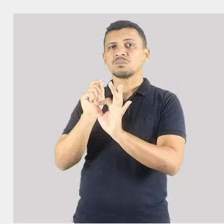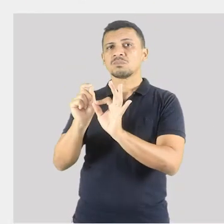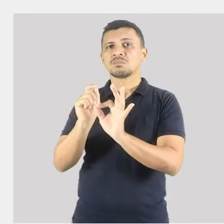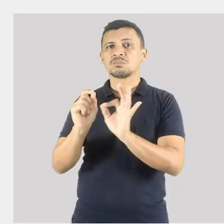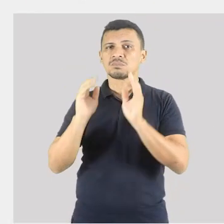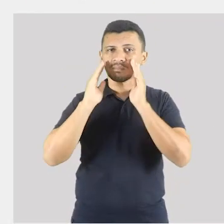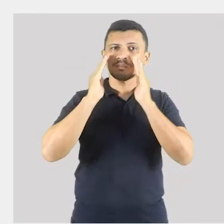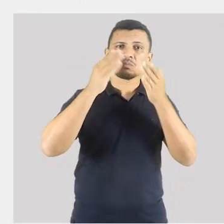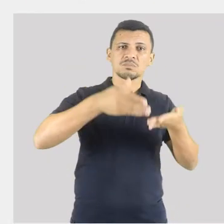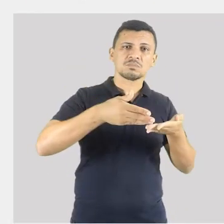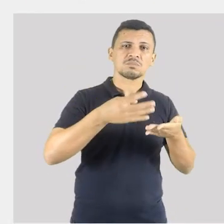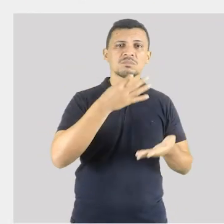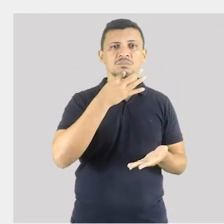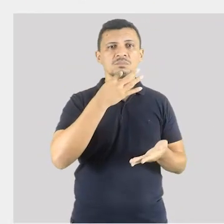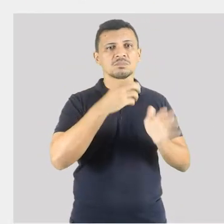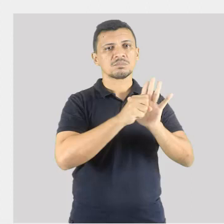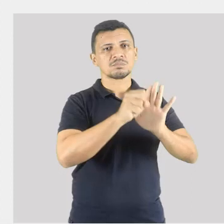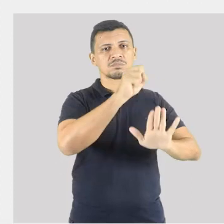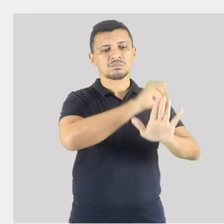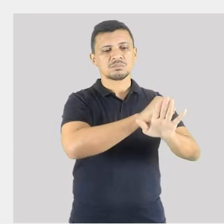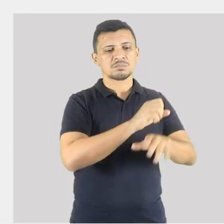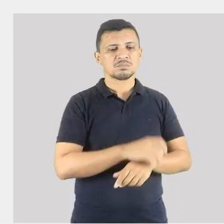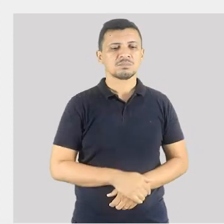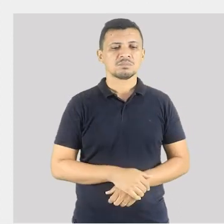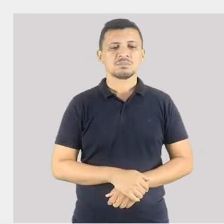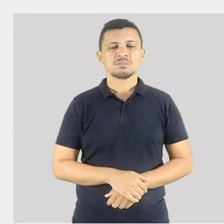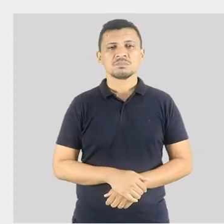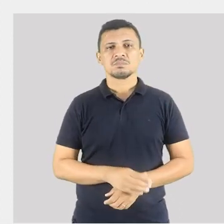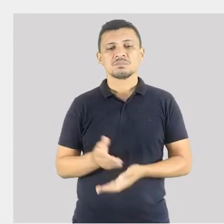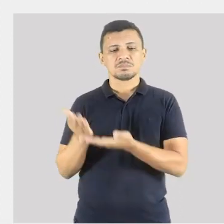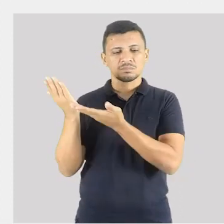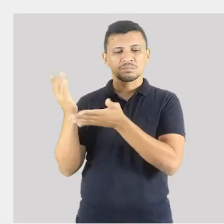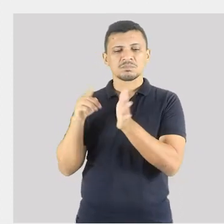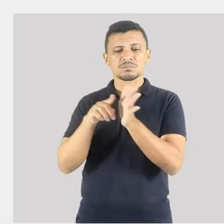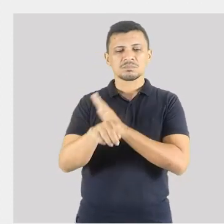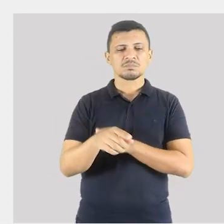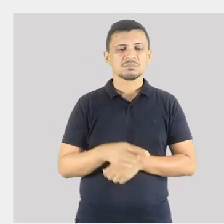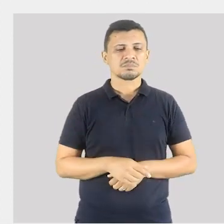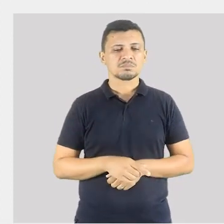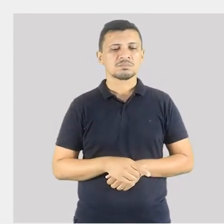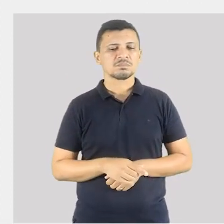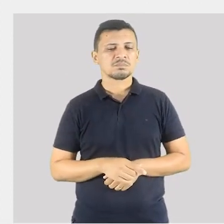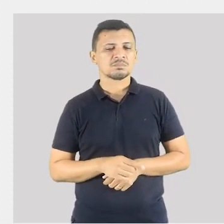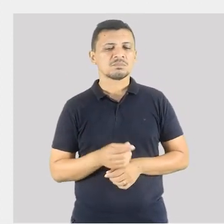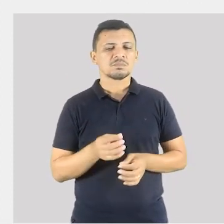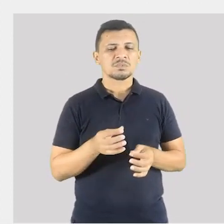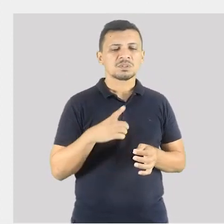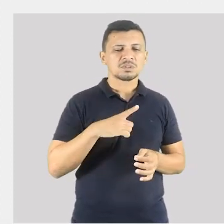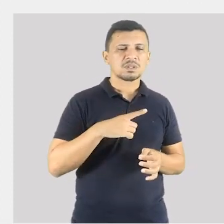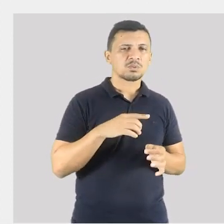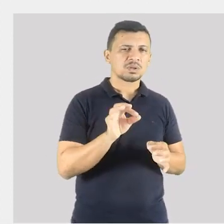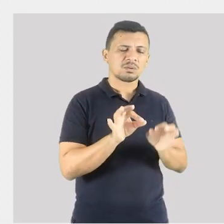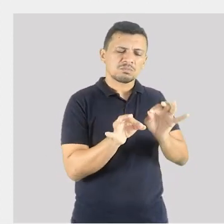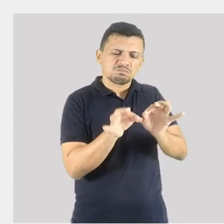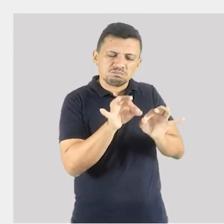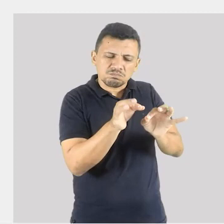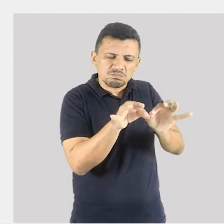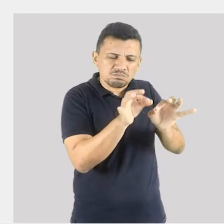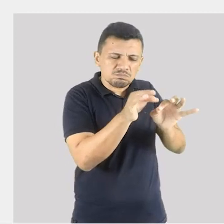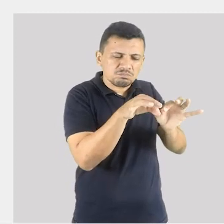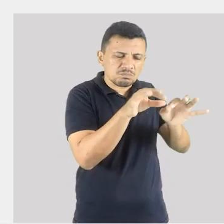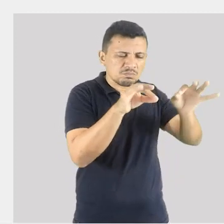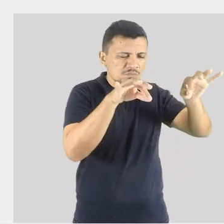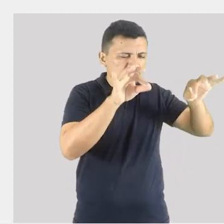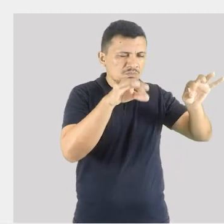preocupação com o reconhecimento do sujeito, tá? O que a questão nos diz aqui? Tecia os delicados fios com